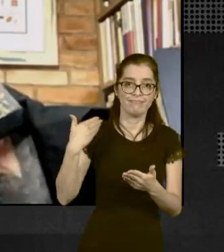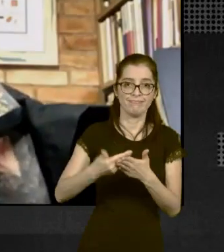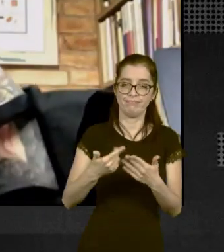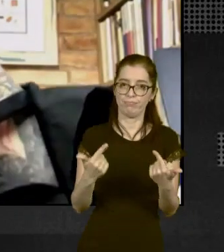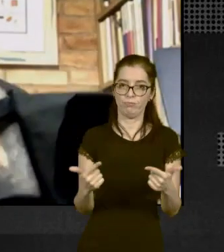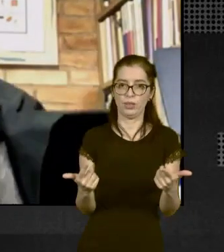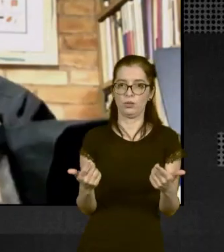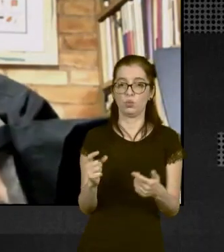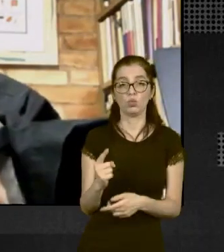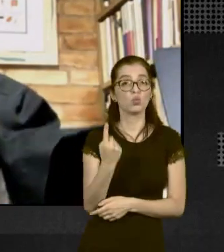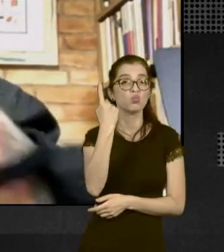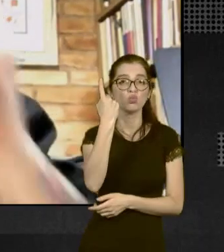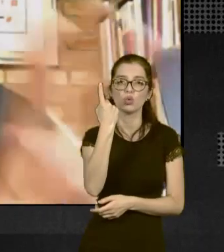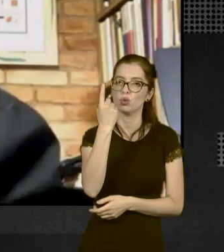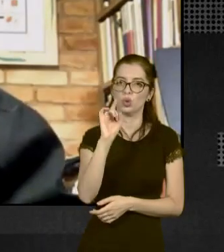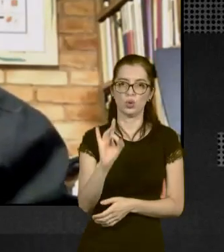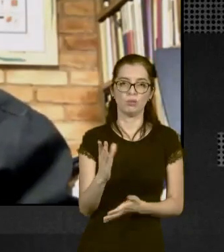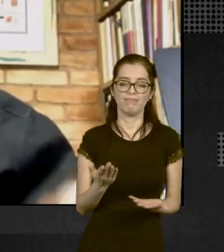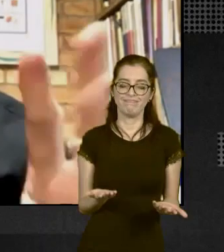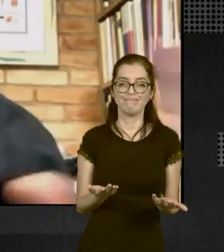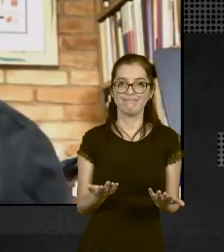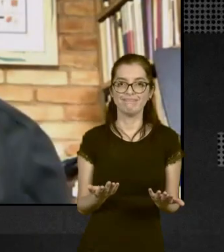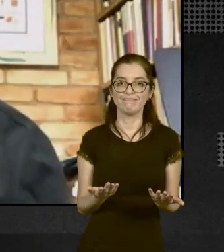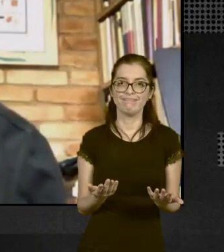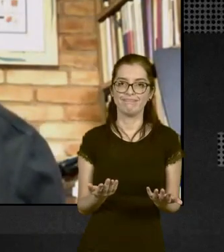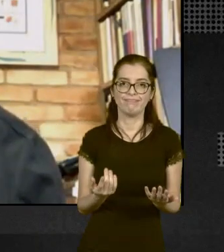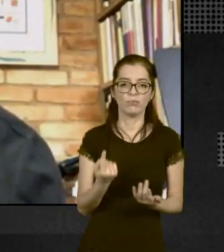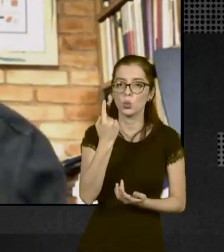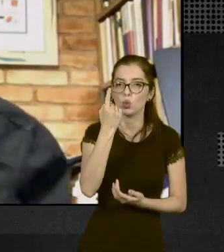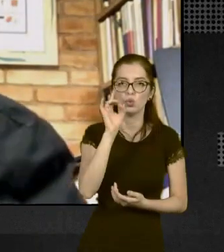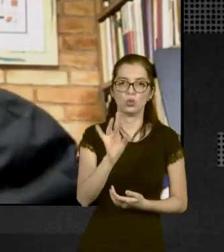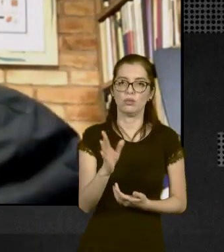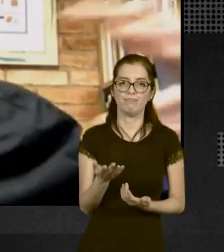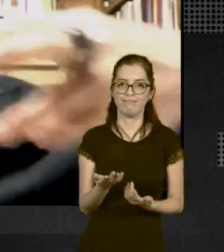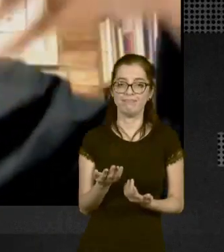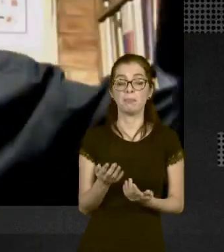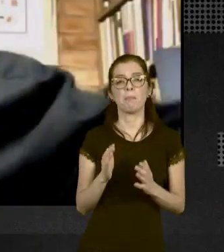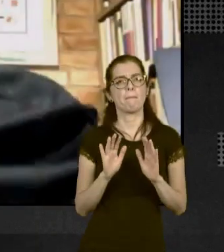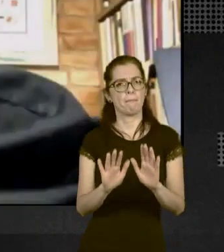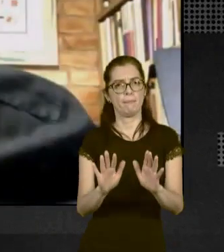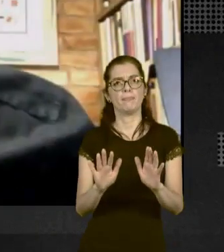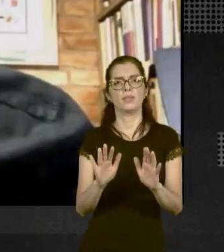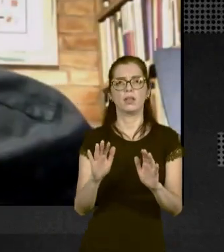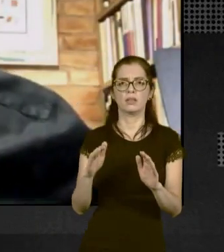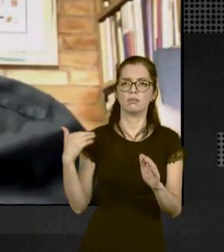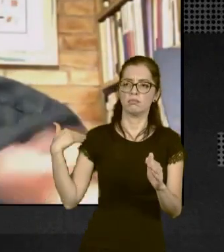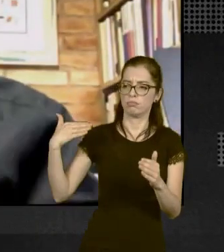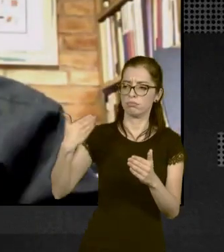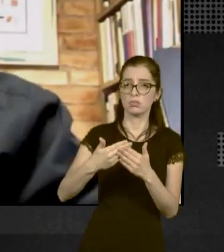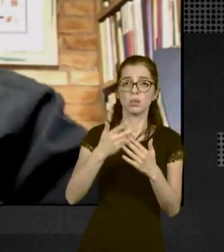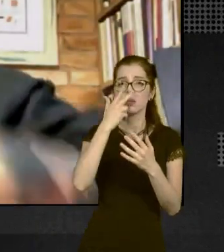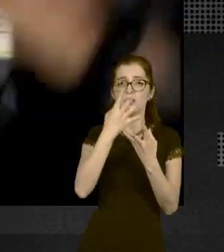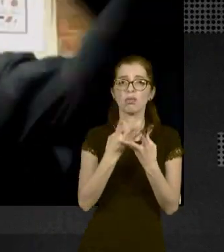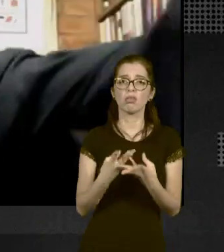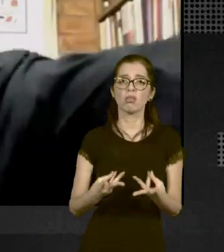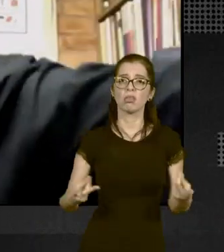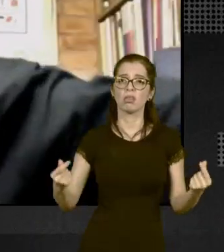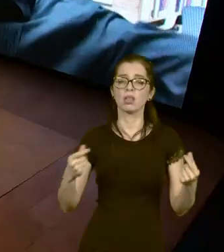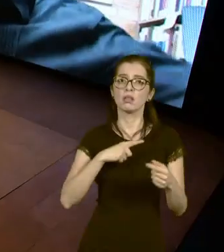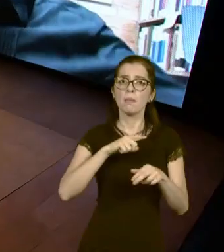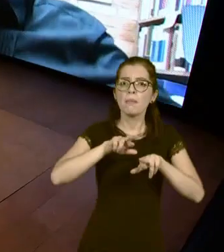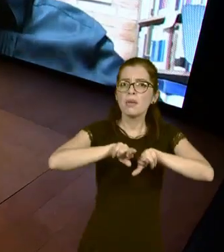que viajou o mundo, sendo exibido nos grandes festivais de teatro no mundo, que infelizmente